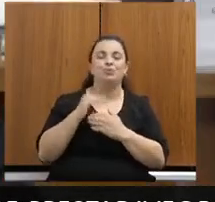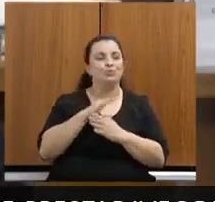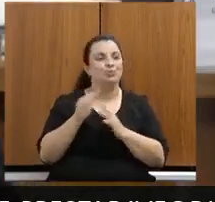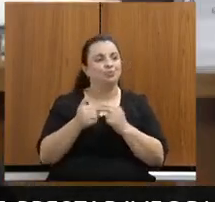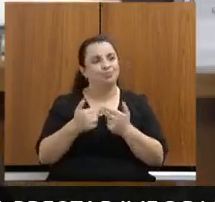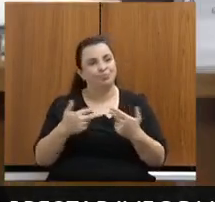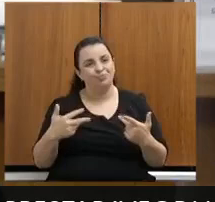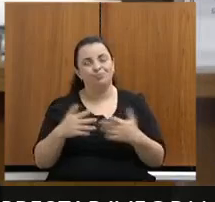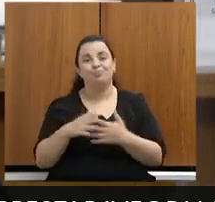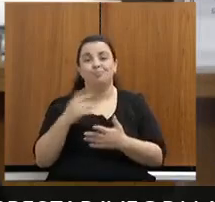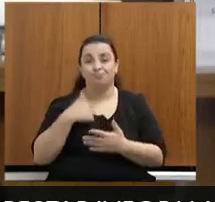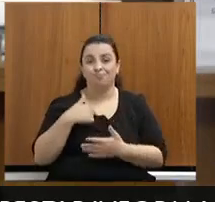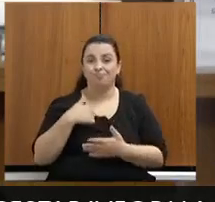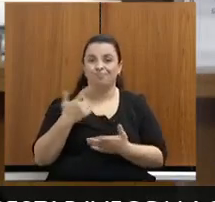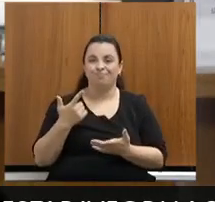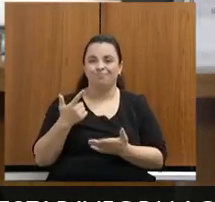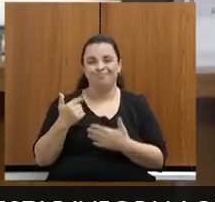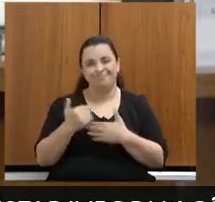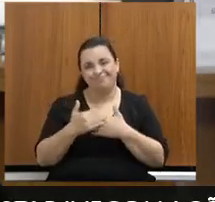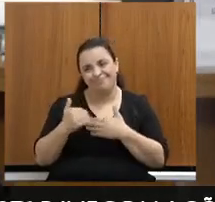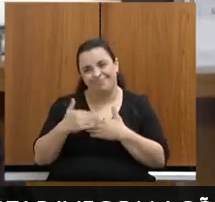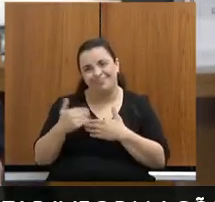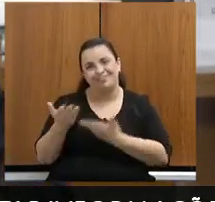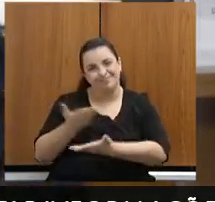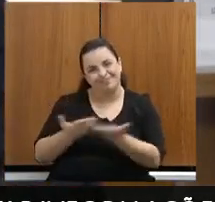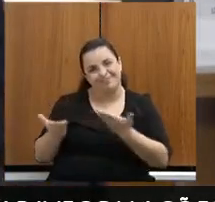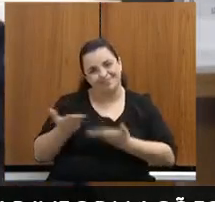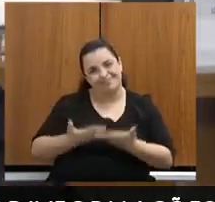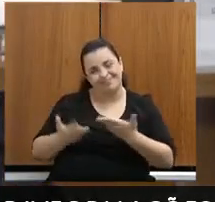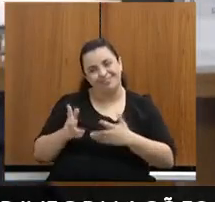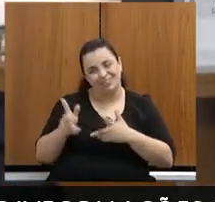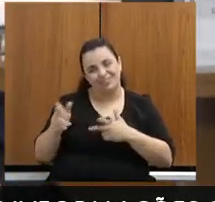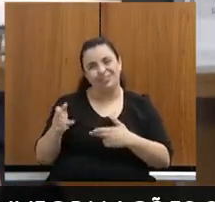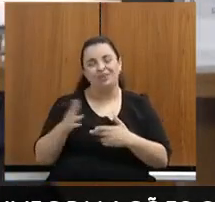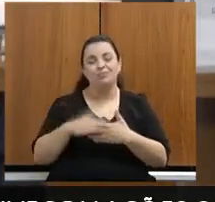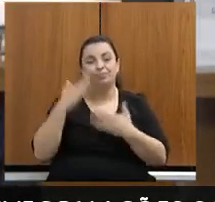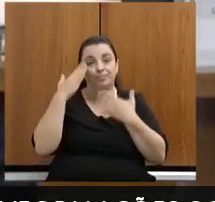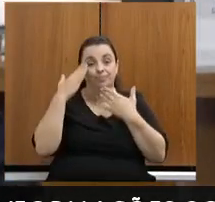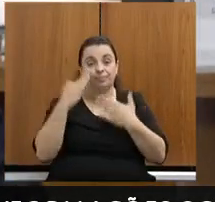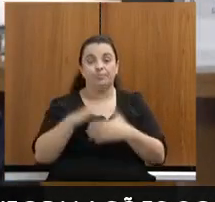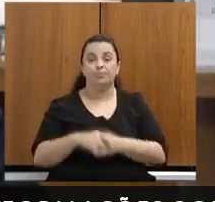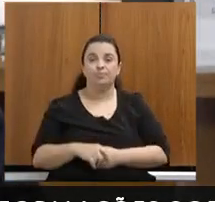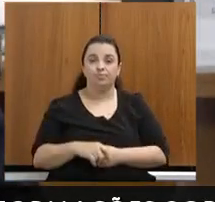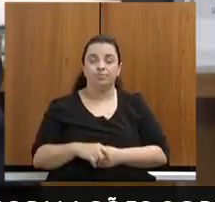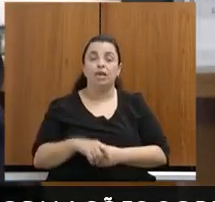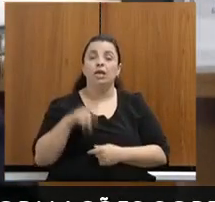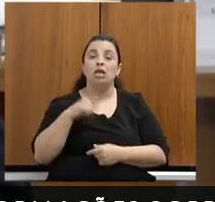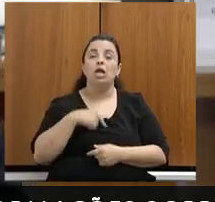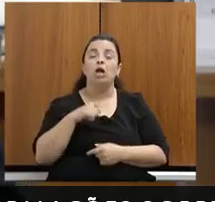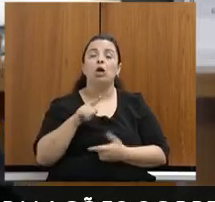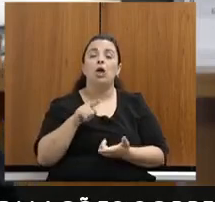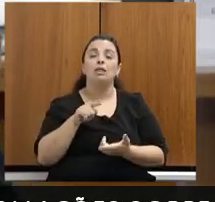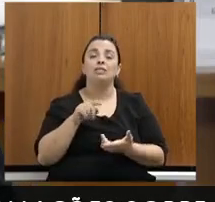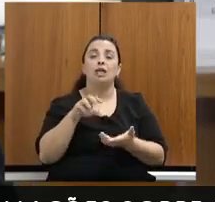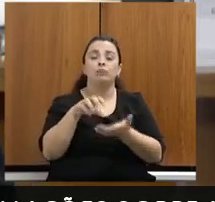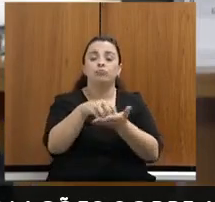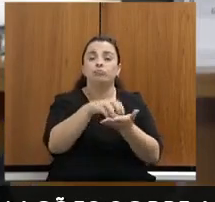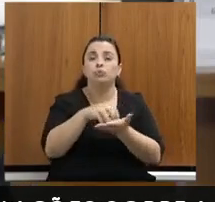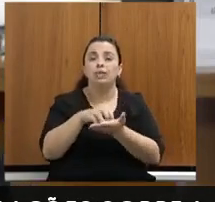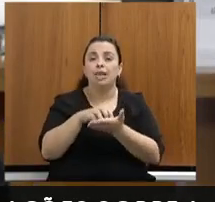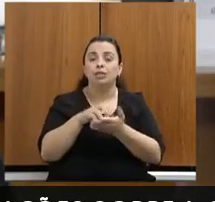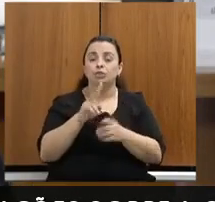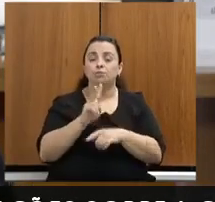tá na verdade o carinho é recíproco Muito obrigado e com relação às unidades prevenção é atualmente